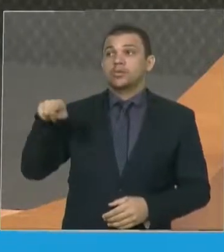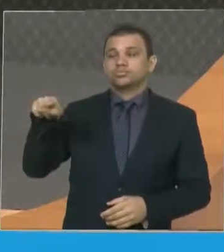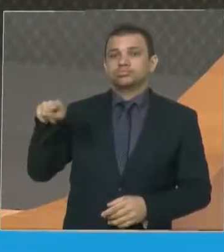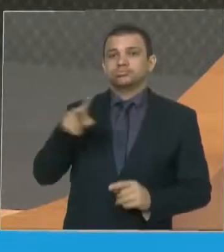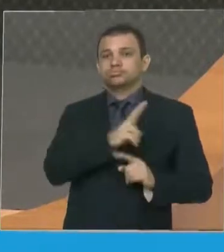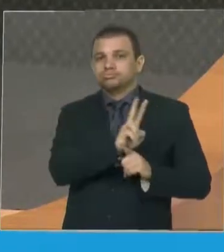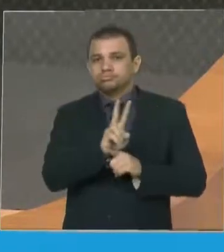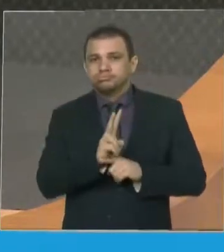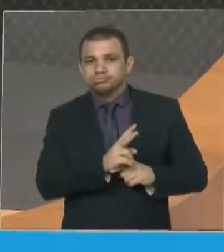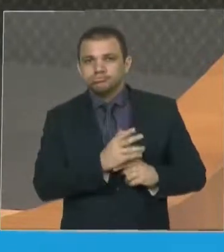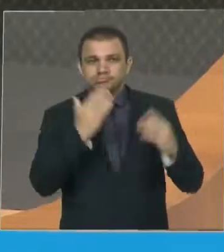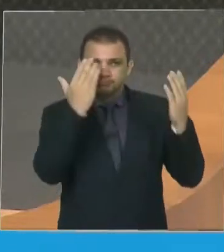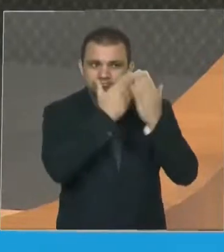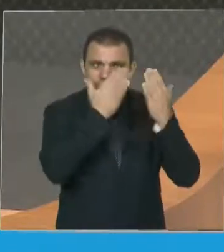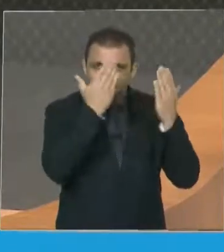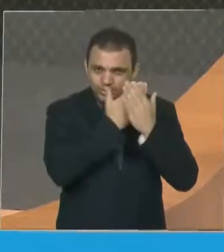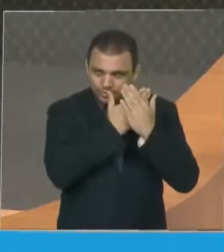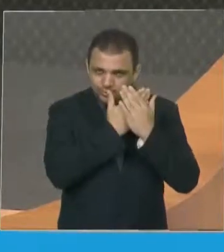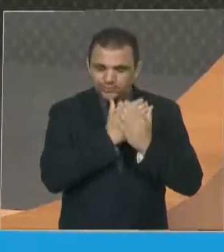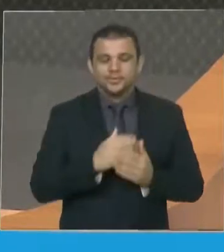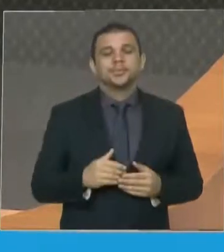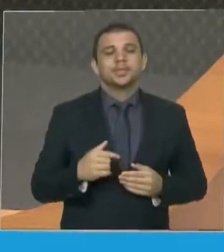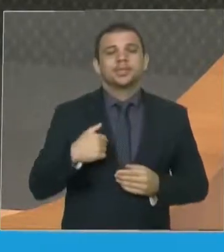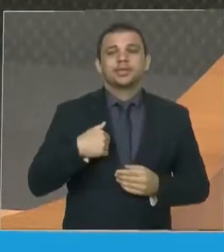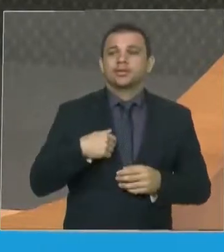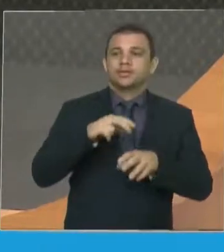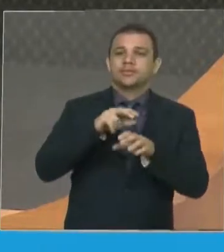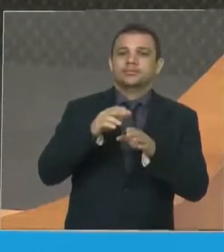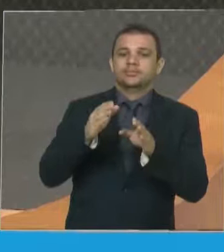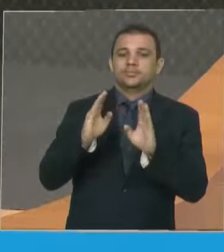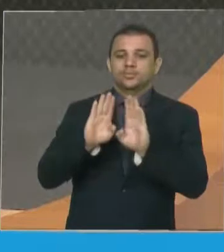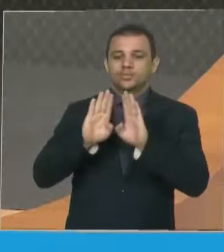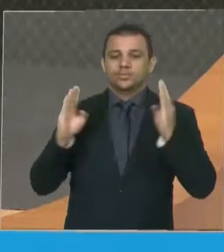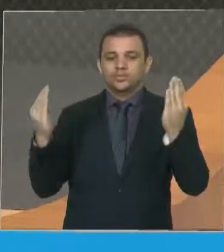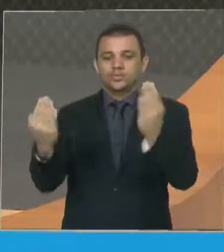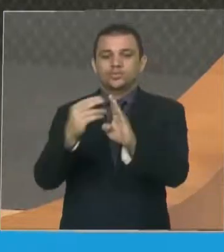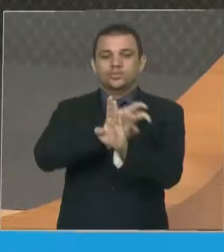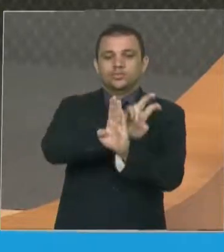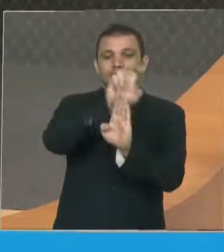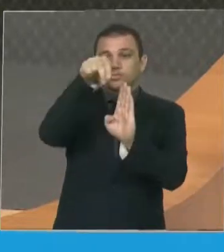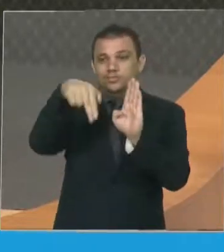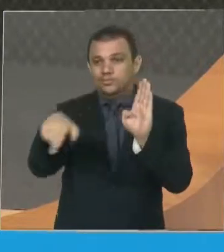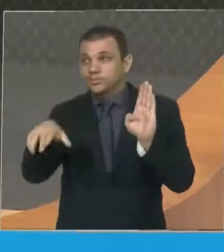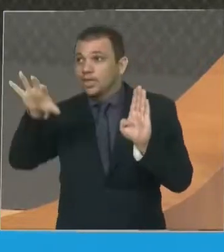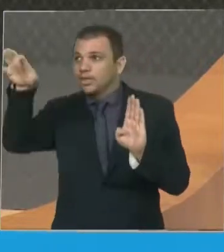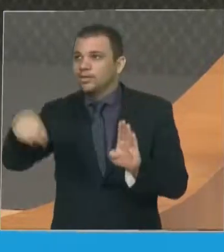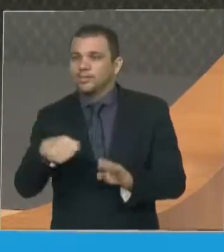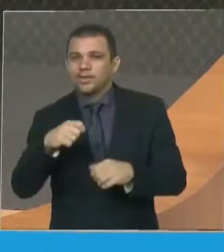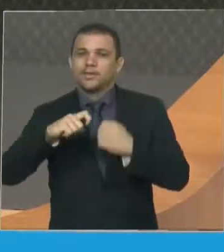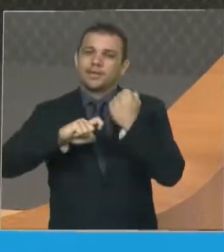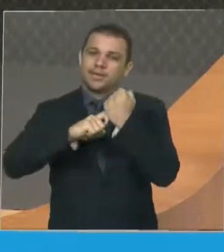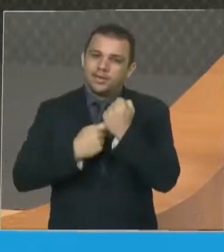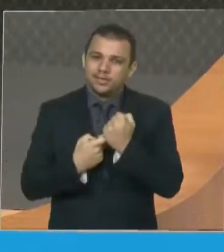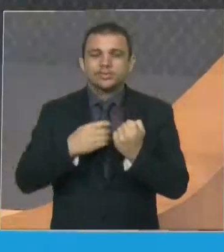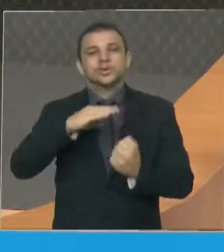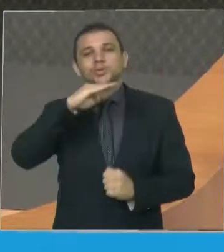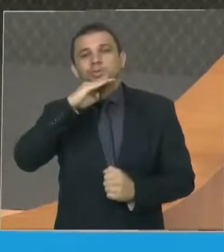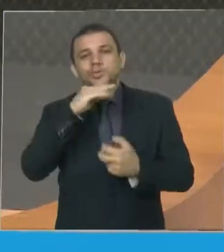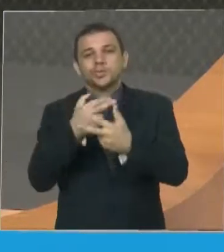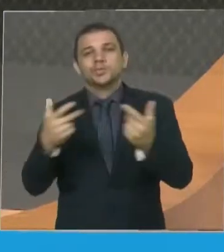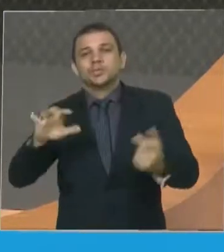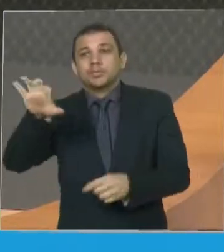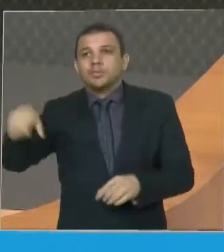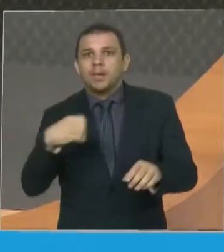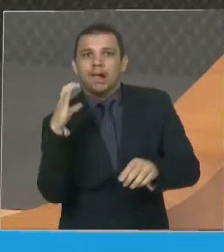correndo para me comer o caju do Mato Quartel. Tinha umas mangas lá boas também, lá perto do Paiol, e a gente pegava essas coisas.